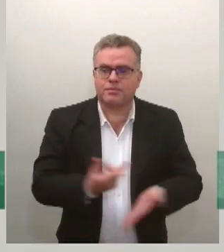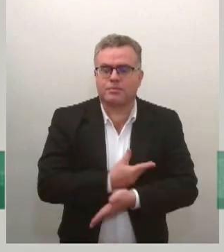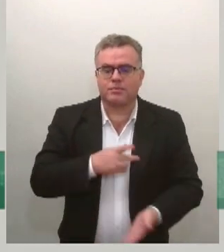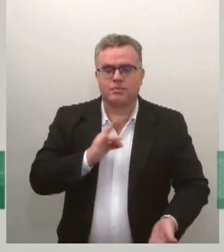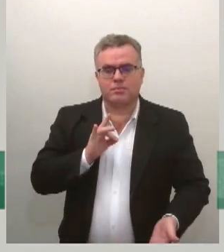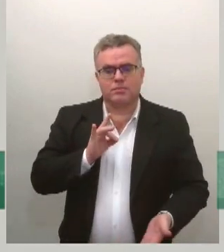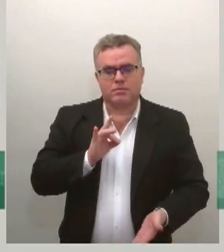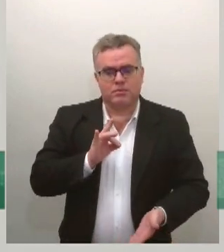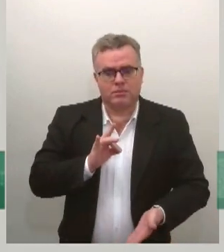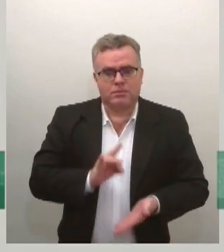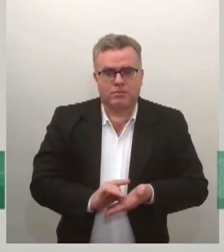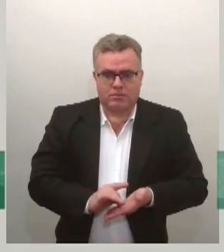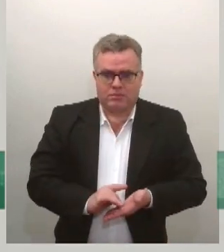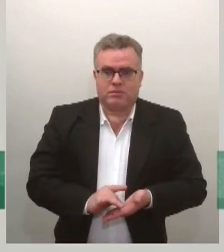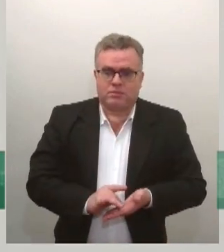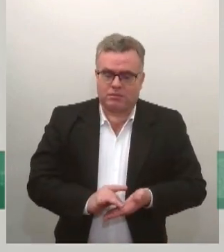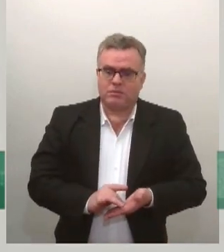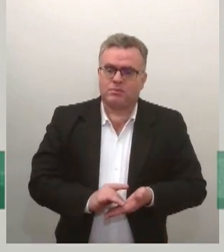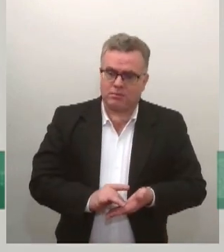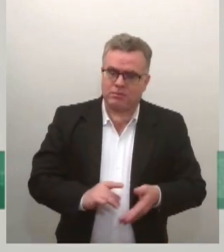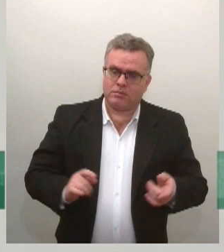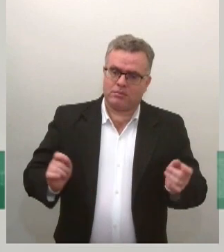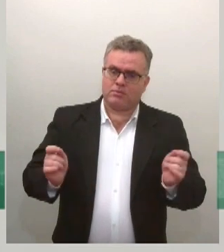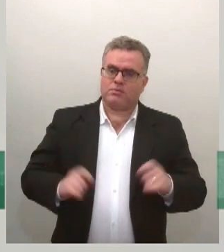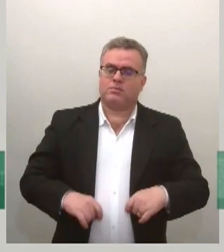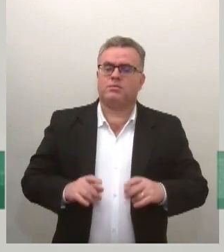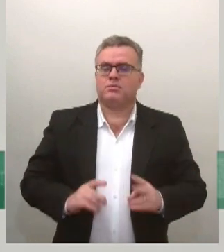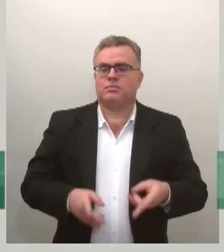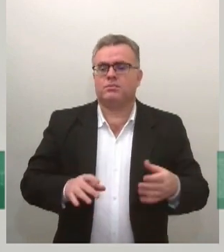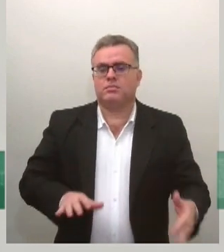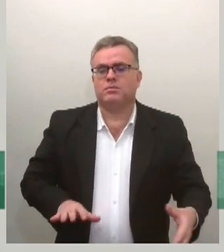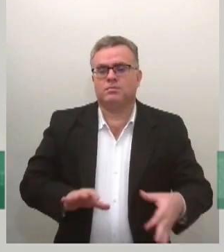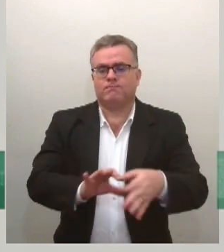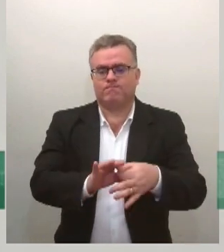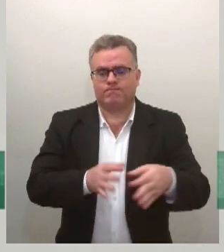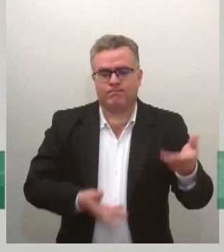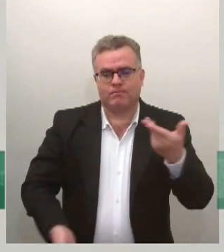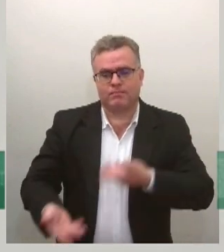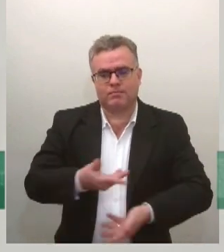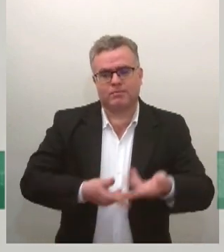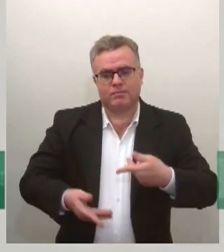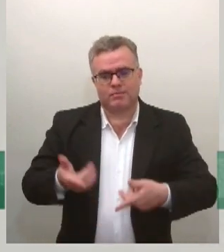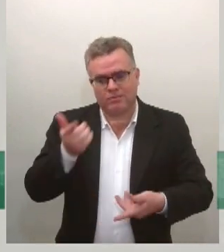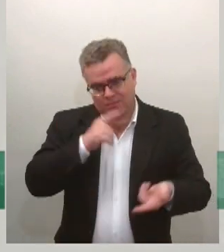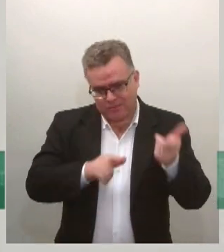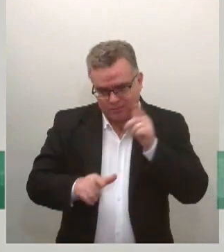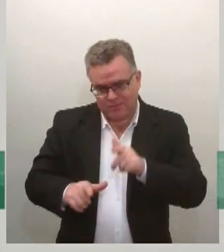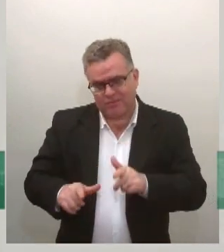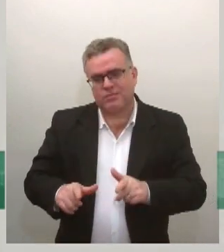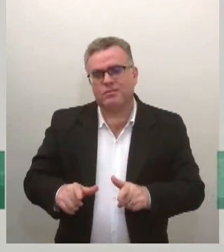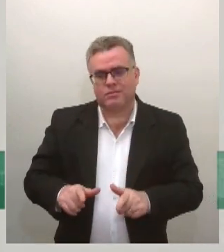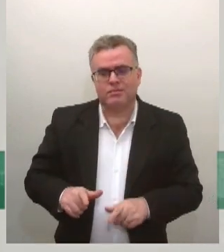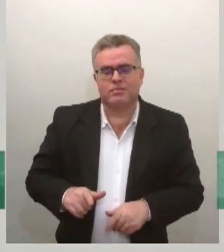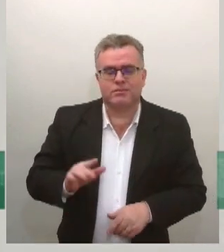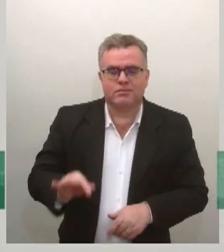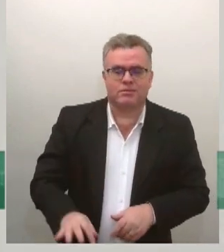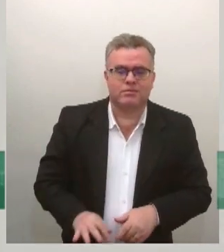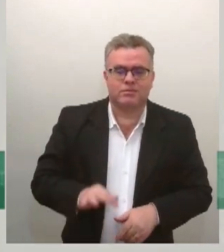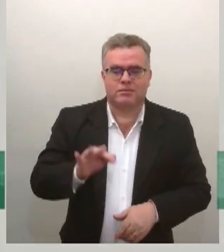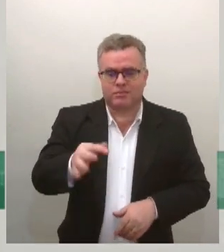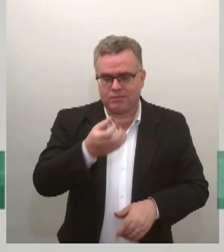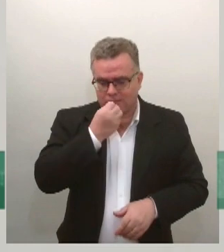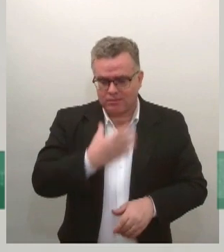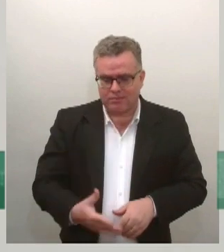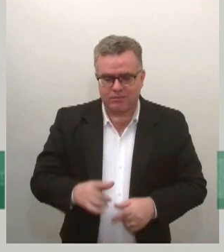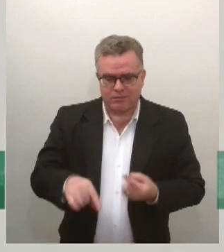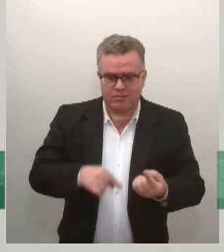A gente possa, inclusive, fazer parcerias para a gente conseguir chegar, né, atingir o nosso objetivo